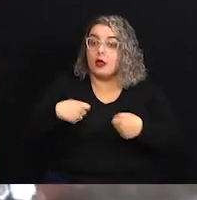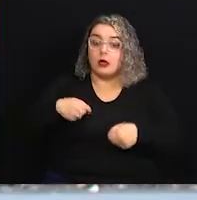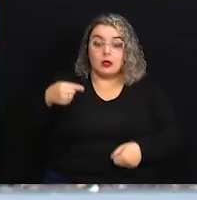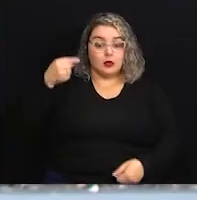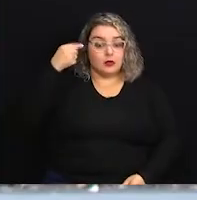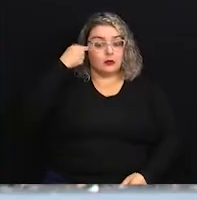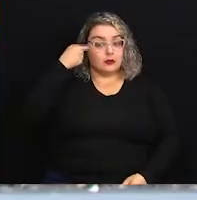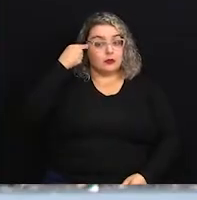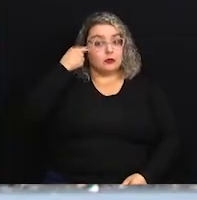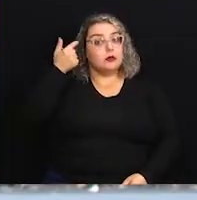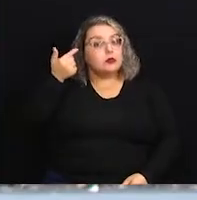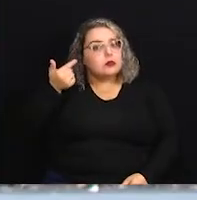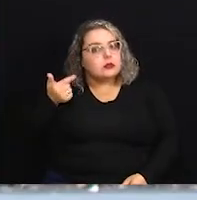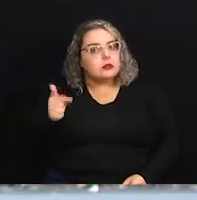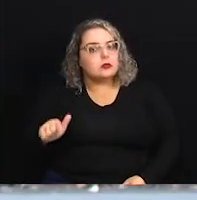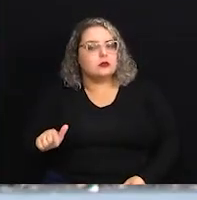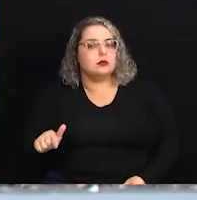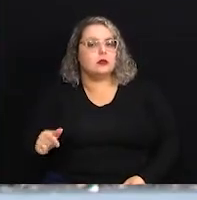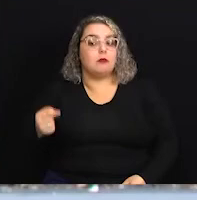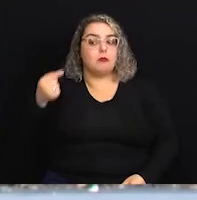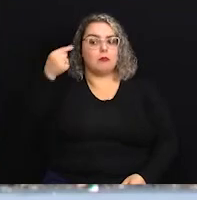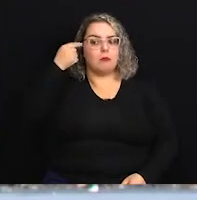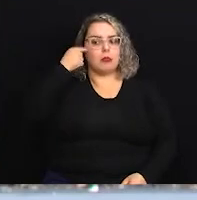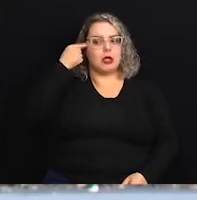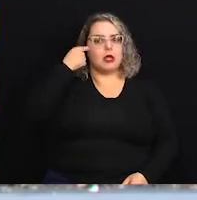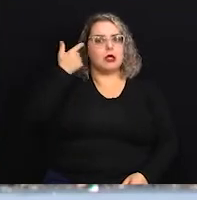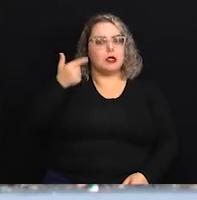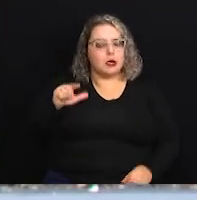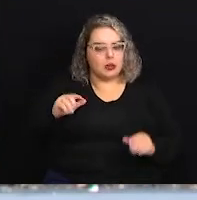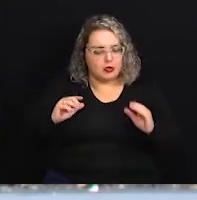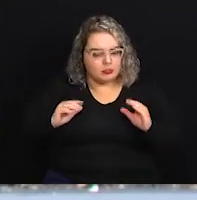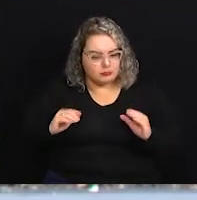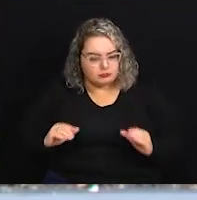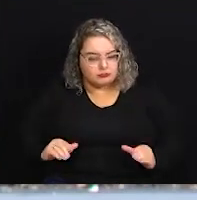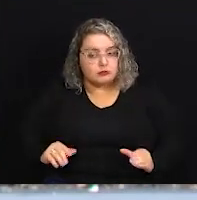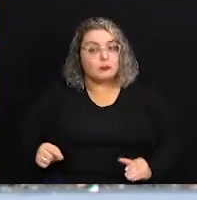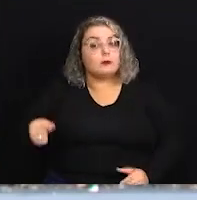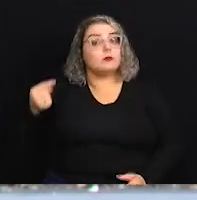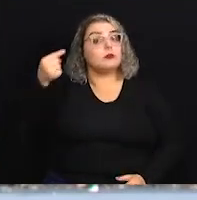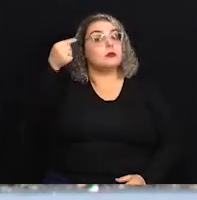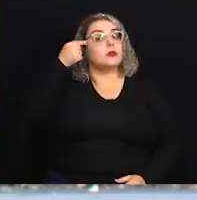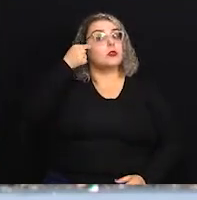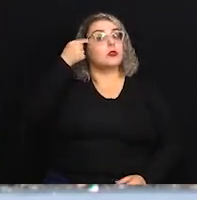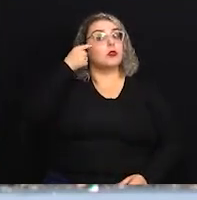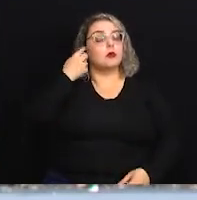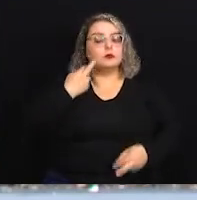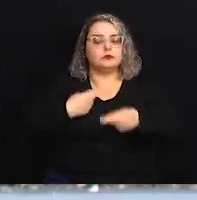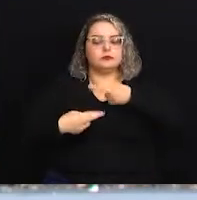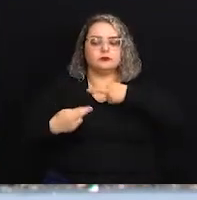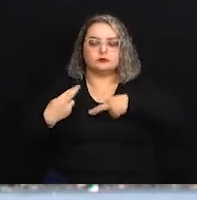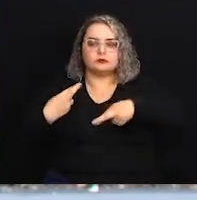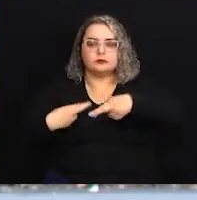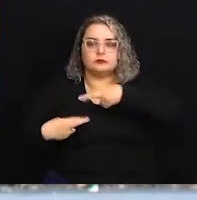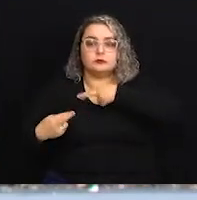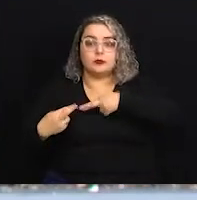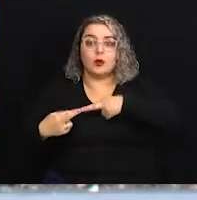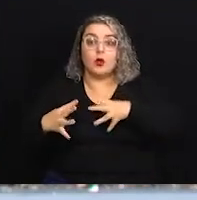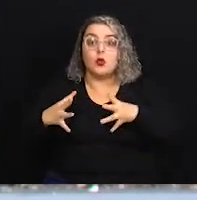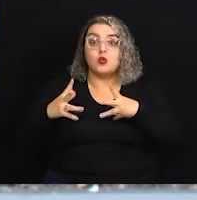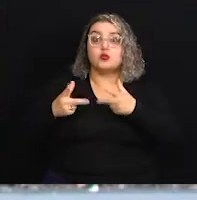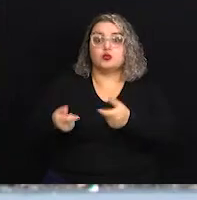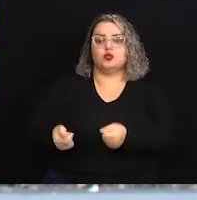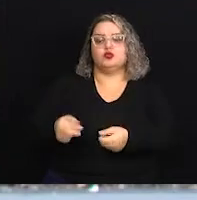atitude, repensar o nosso comportamento, repensar a nossa relação com os recursos